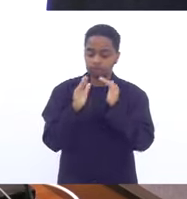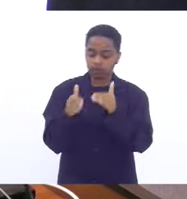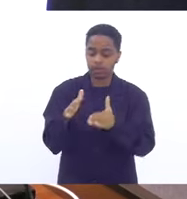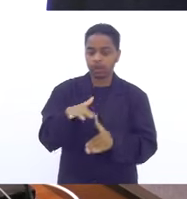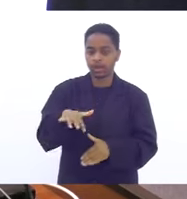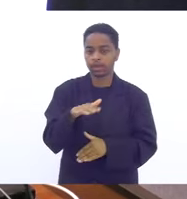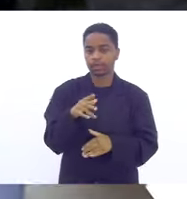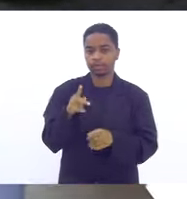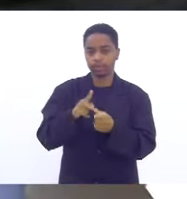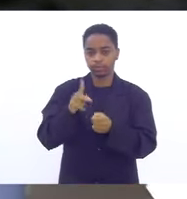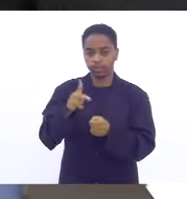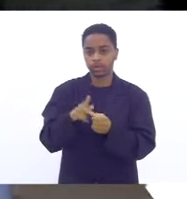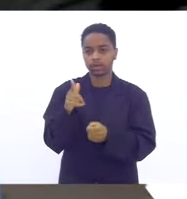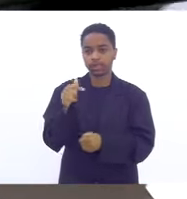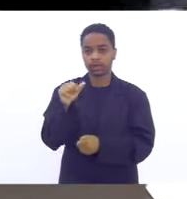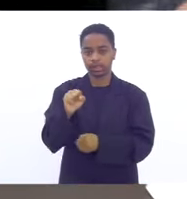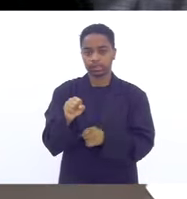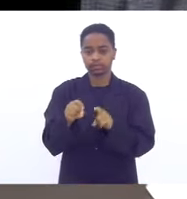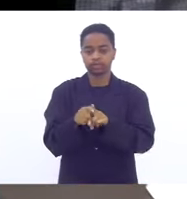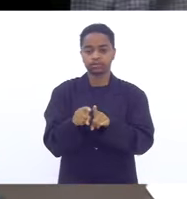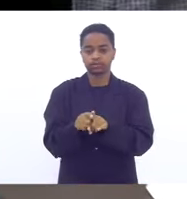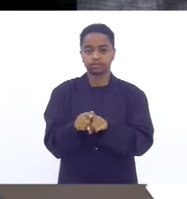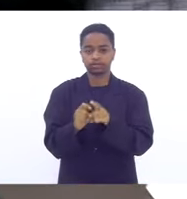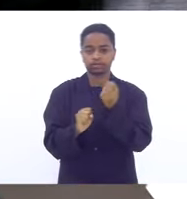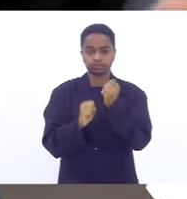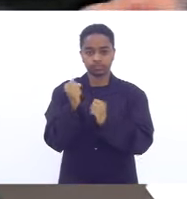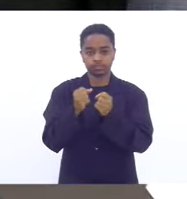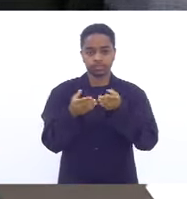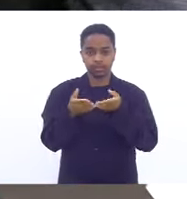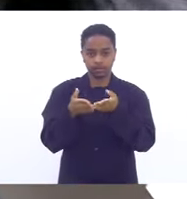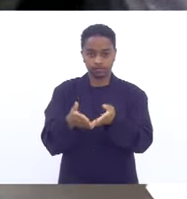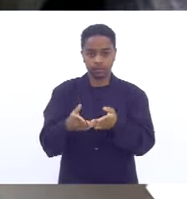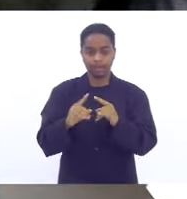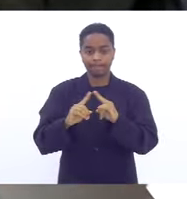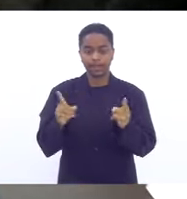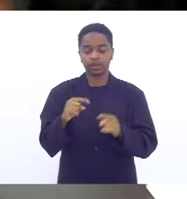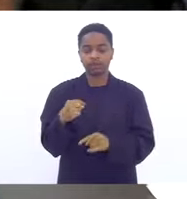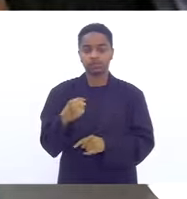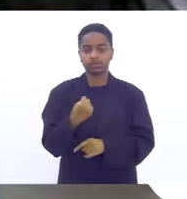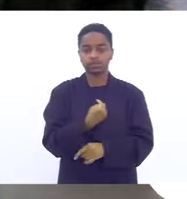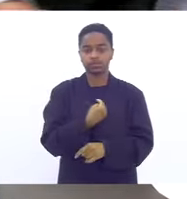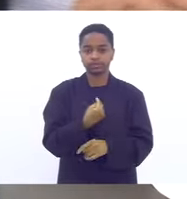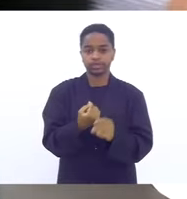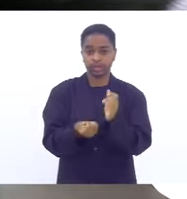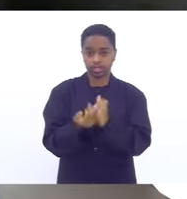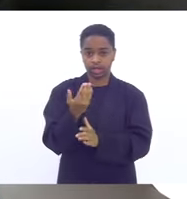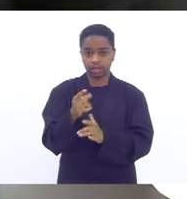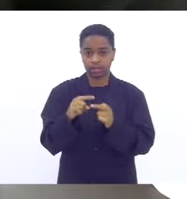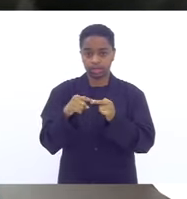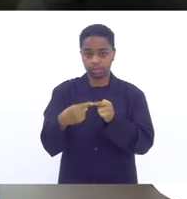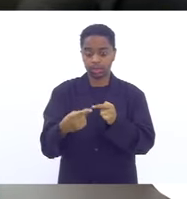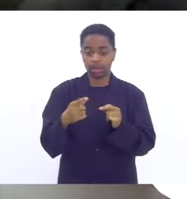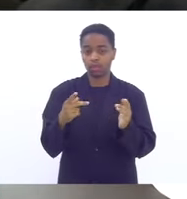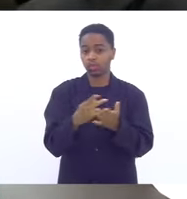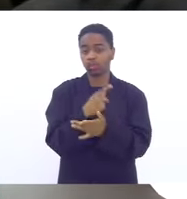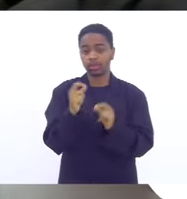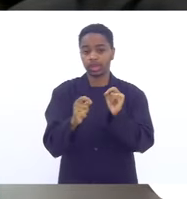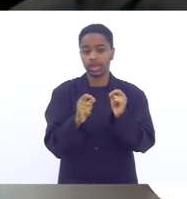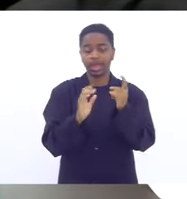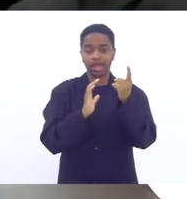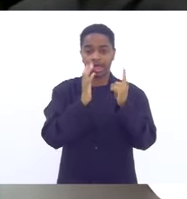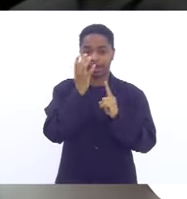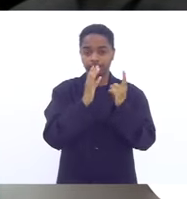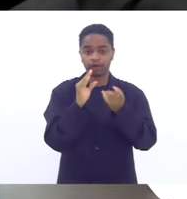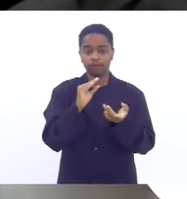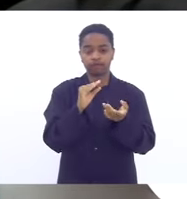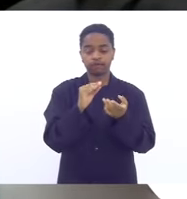indústria naval. E a gente se deparou, logo assim que a secretaria foi criada, no carnaval, com os problemas de falta de